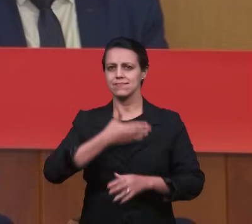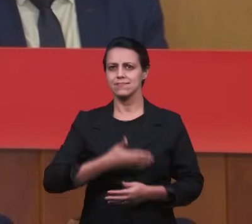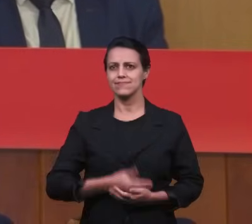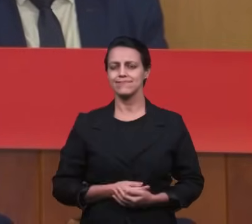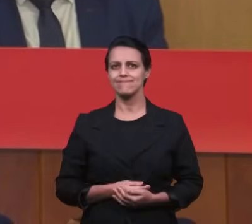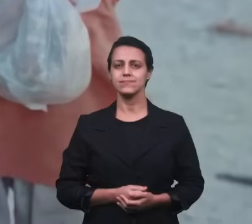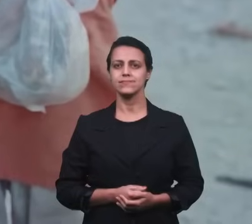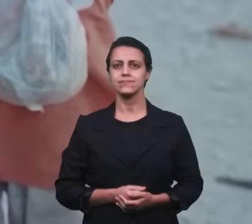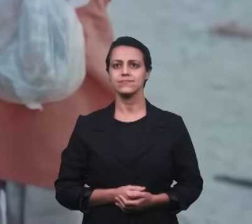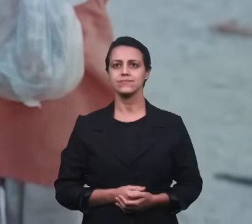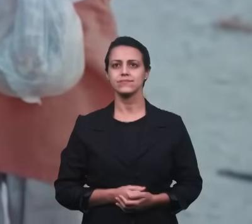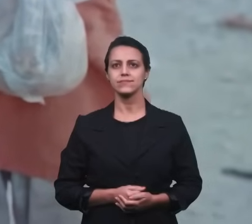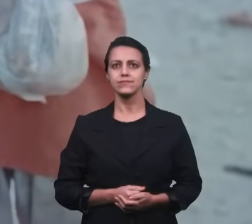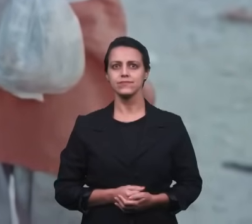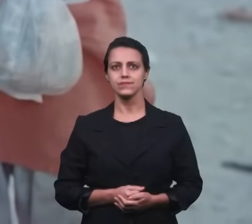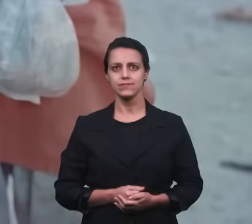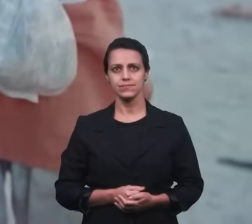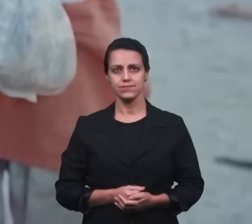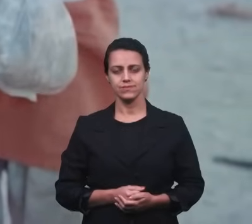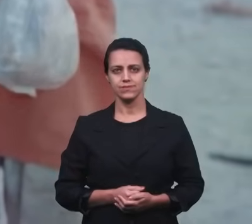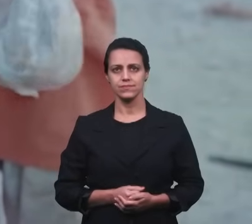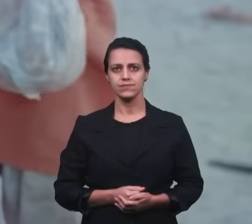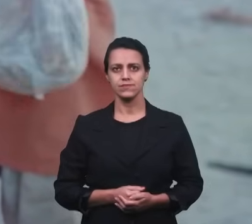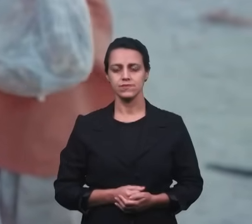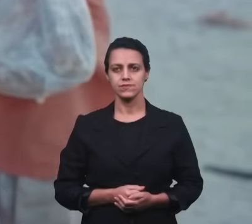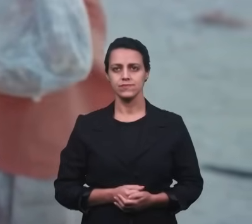Haverá fomes.